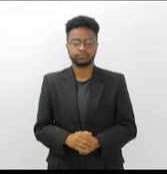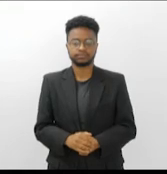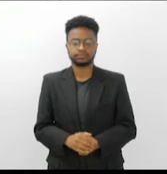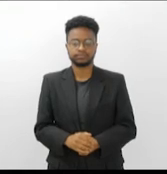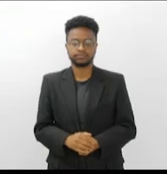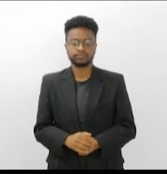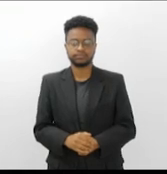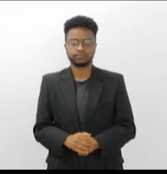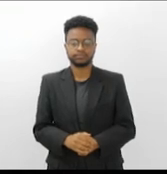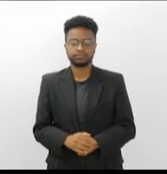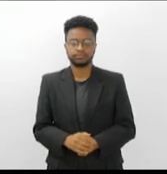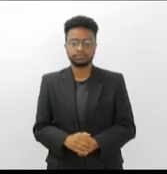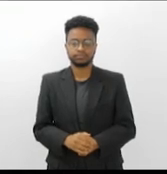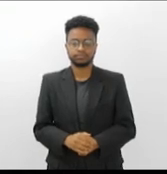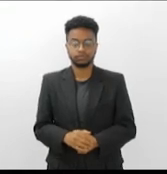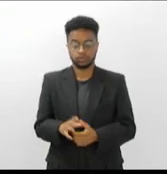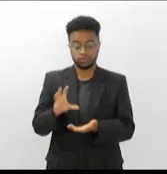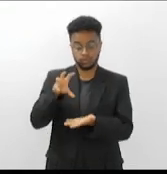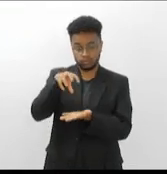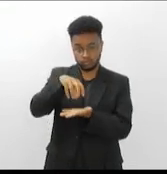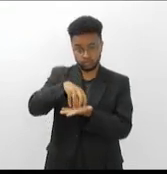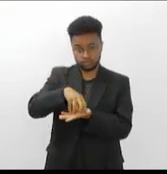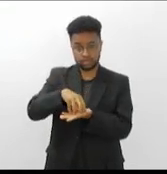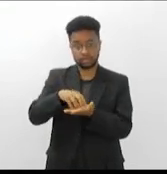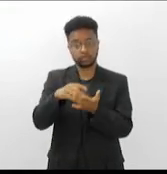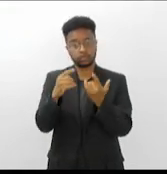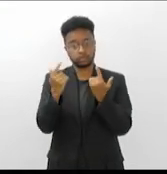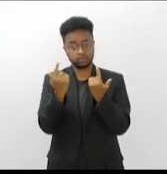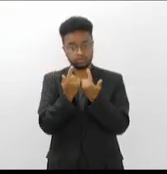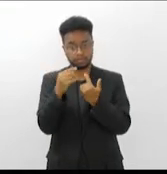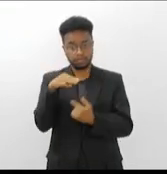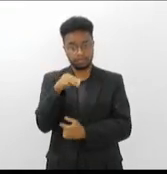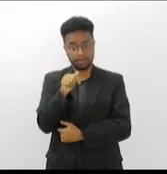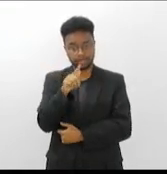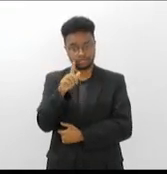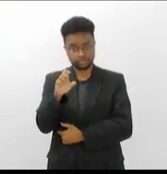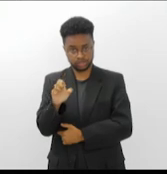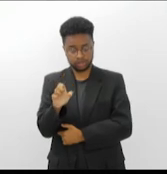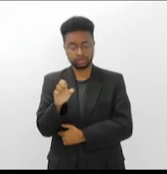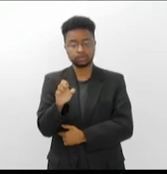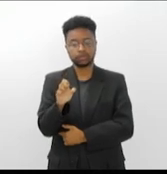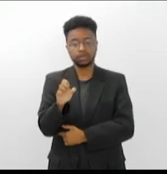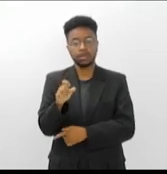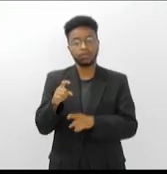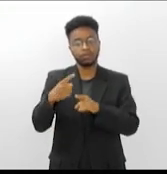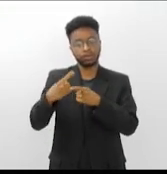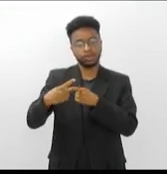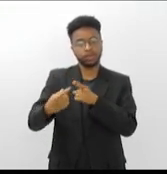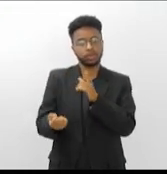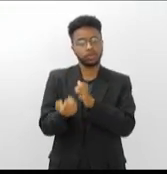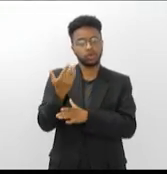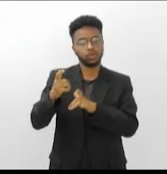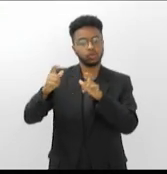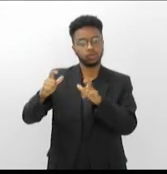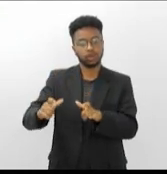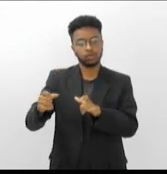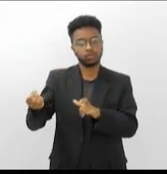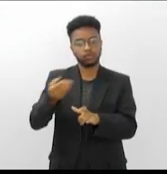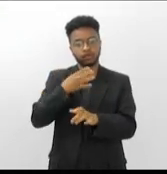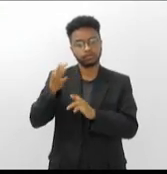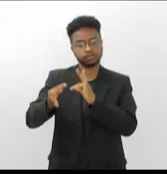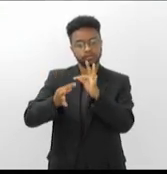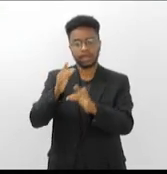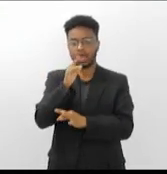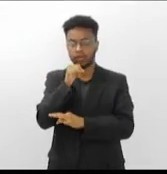potável, tanto para o centro de Magé, com a inauguração daquela estação de tratamento de água, tanto